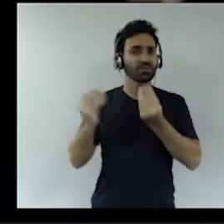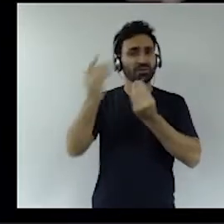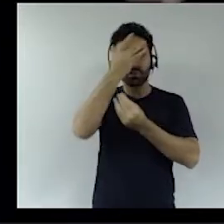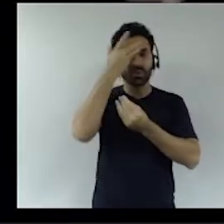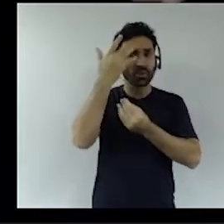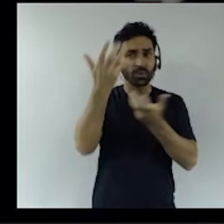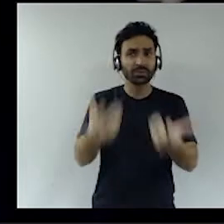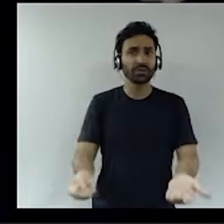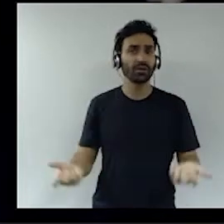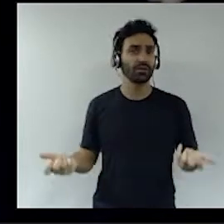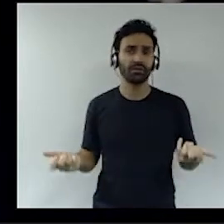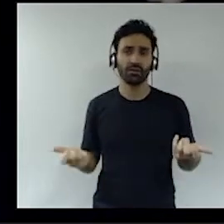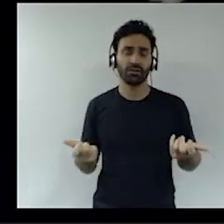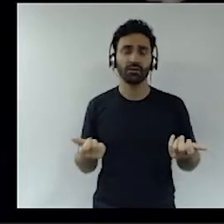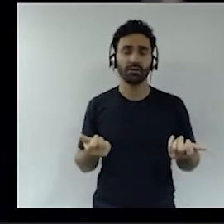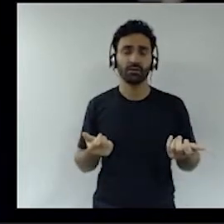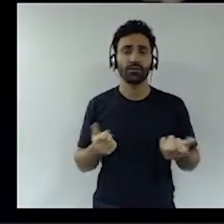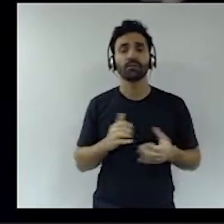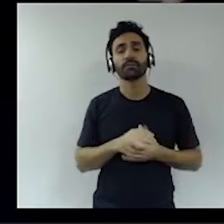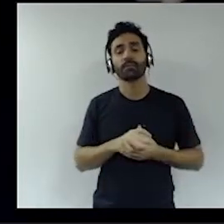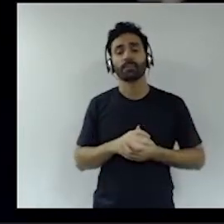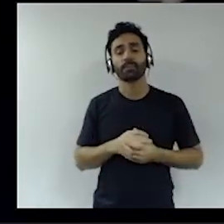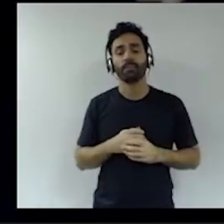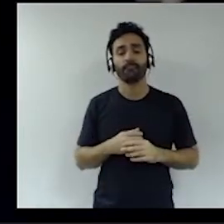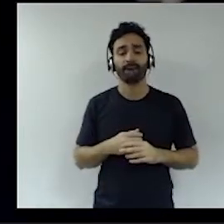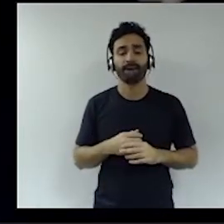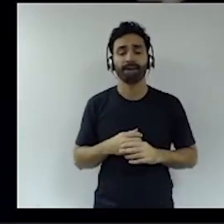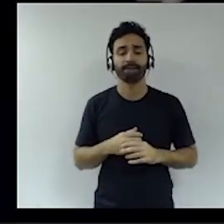talvez até por uma questão de